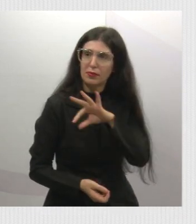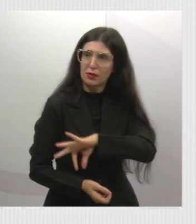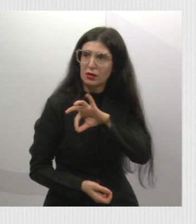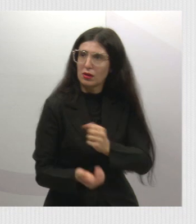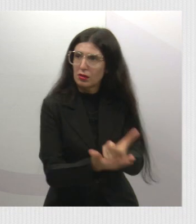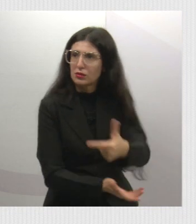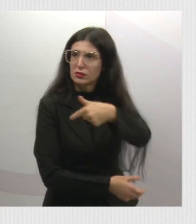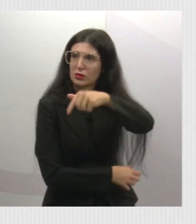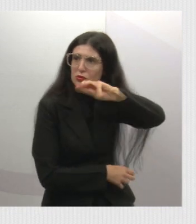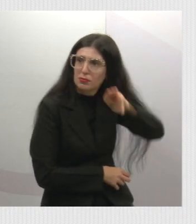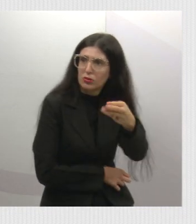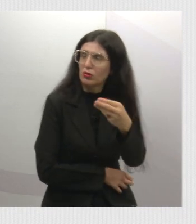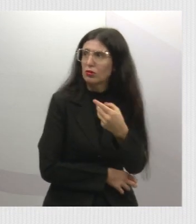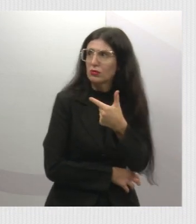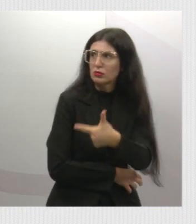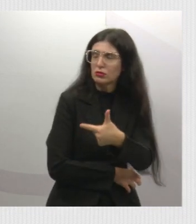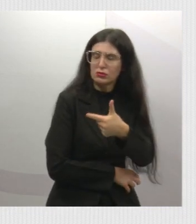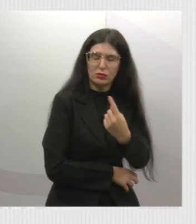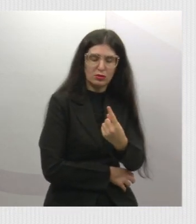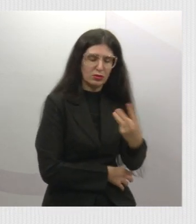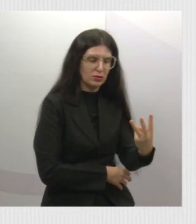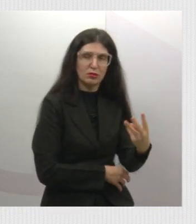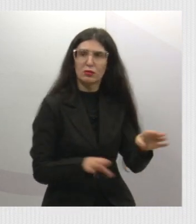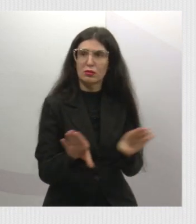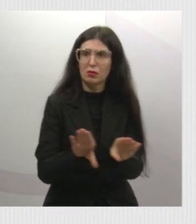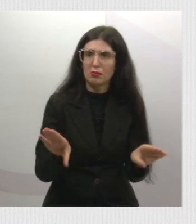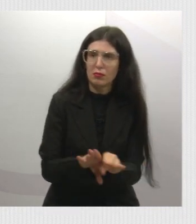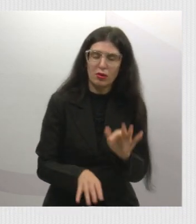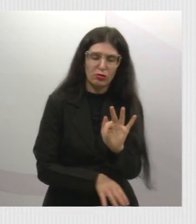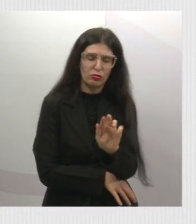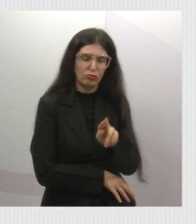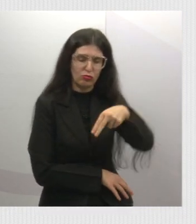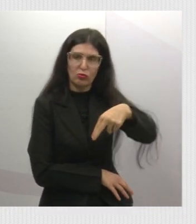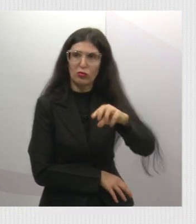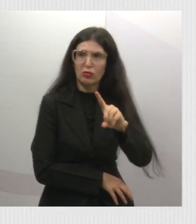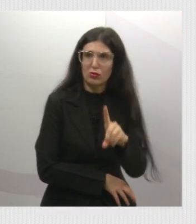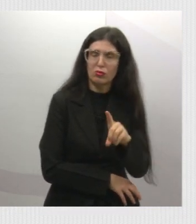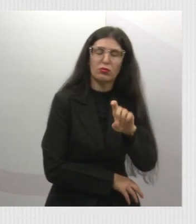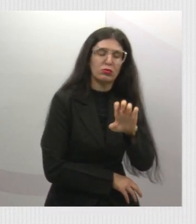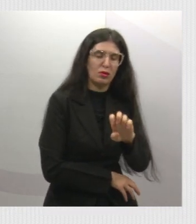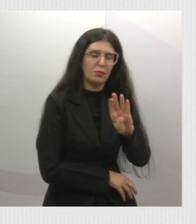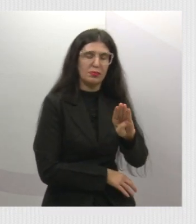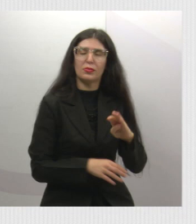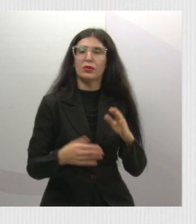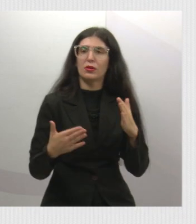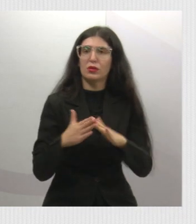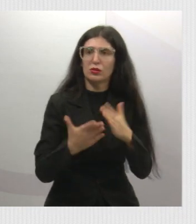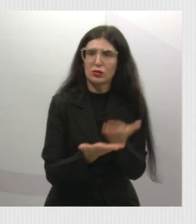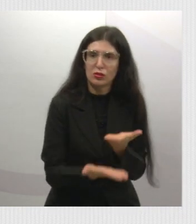7.213.000. E também deduziu o Fundeb, que foi na ordem de